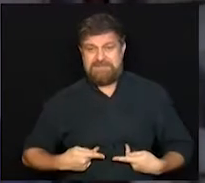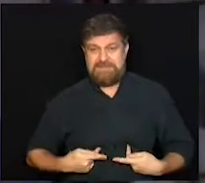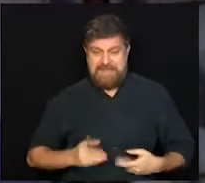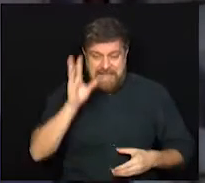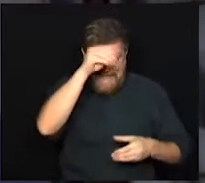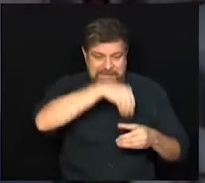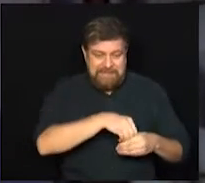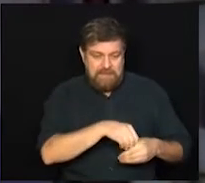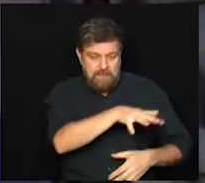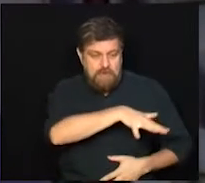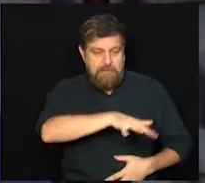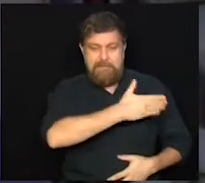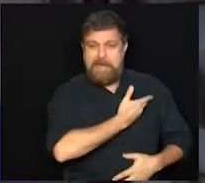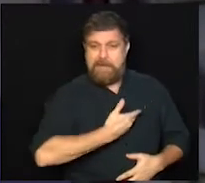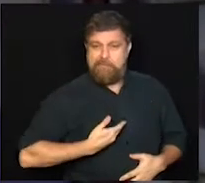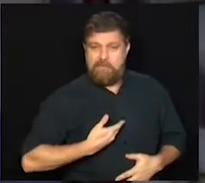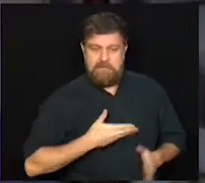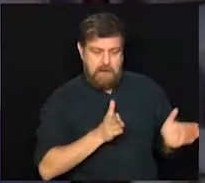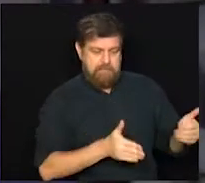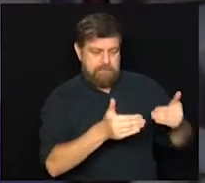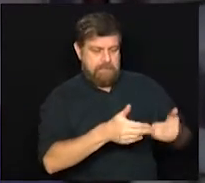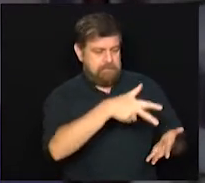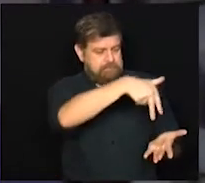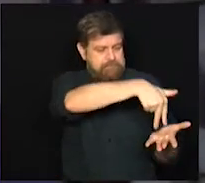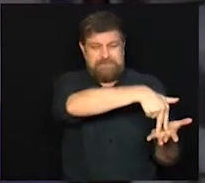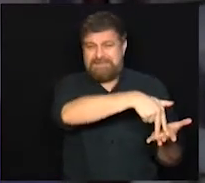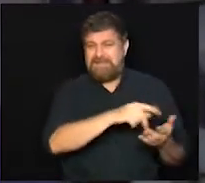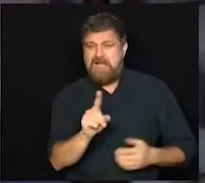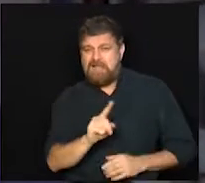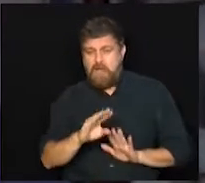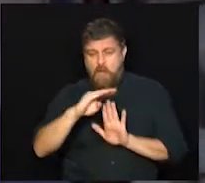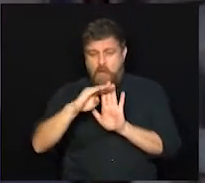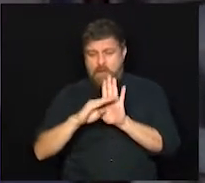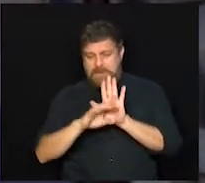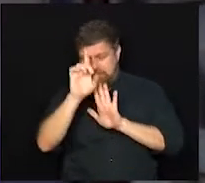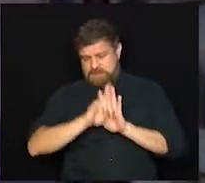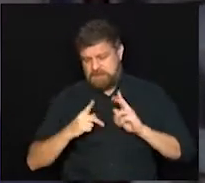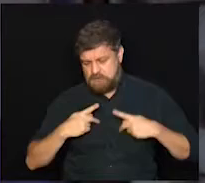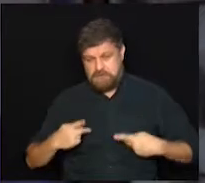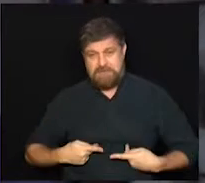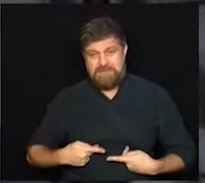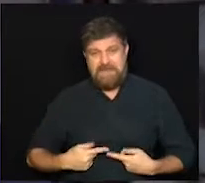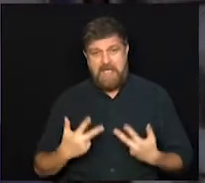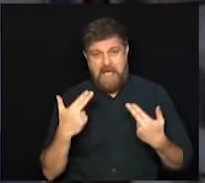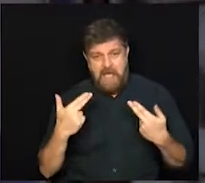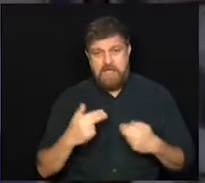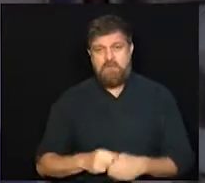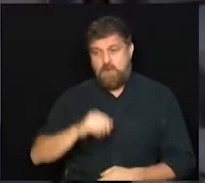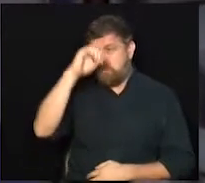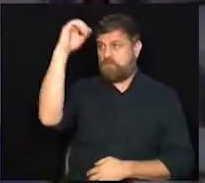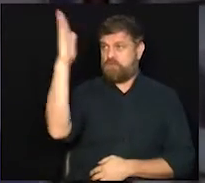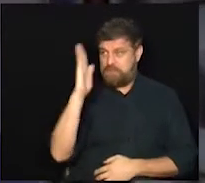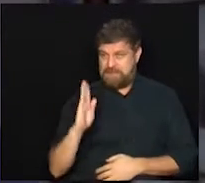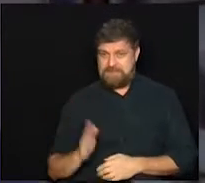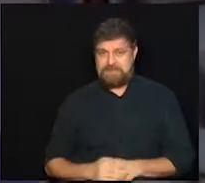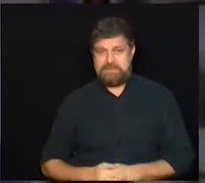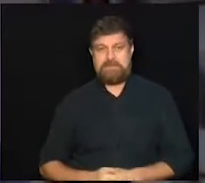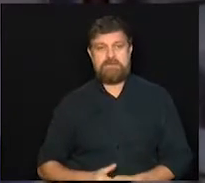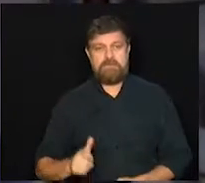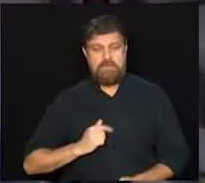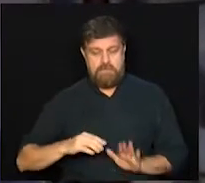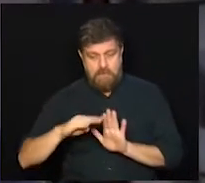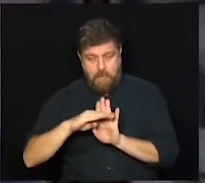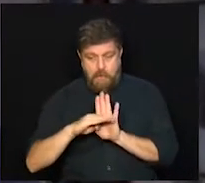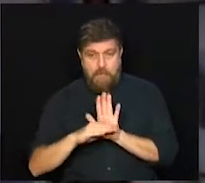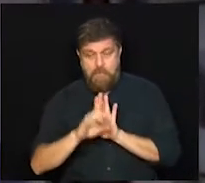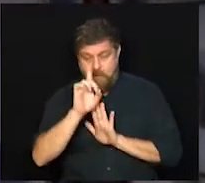gabinete. O Programa de Direitos Humanos, seja ele o nacional, como foi o PNDH-3, ou o municipal de